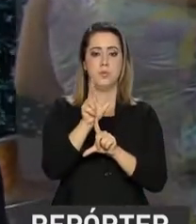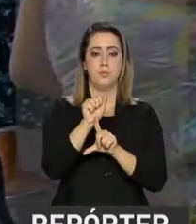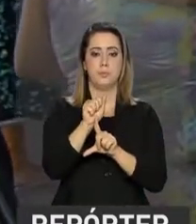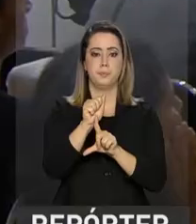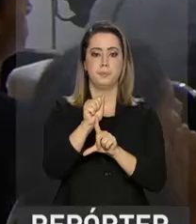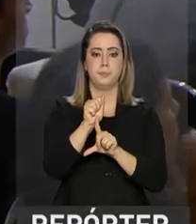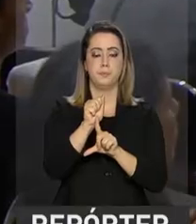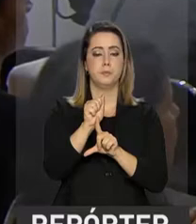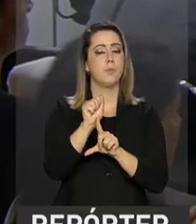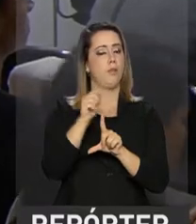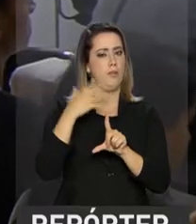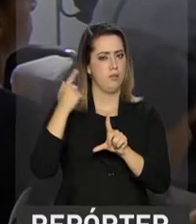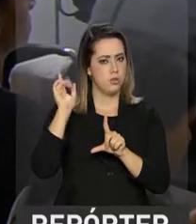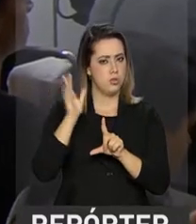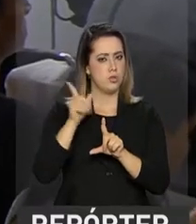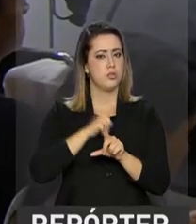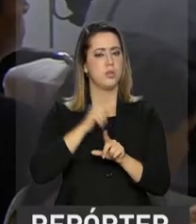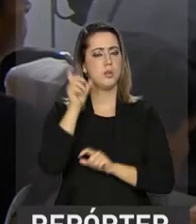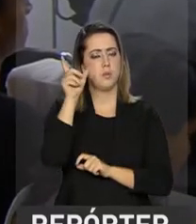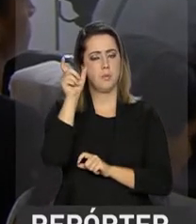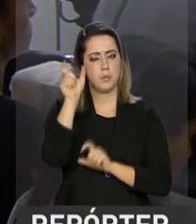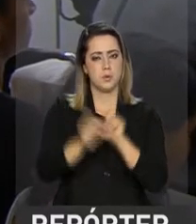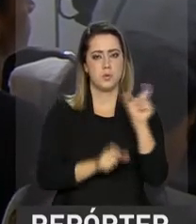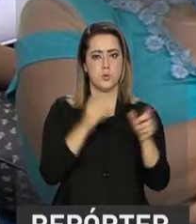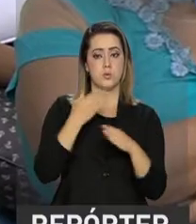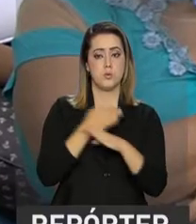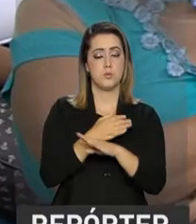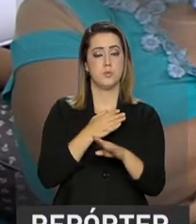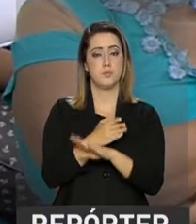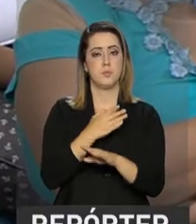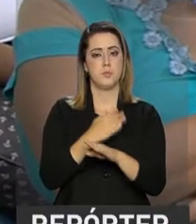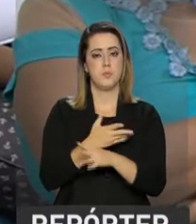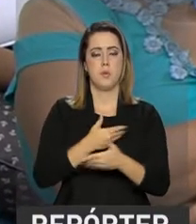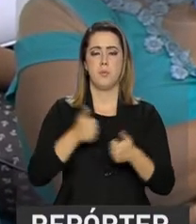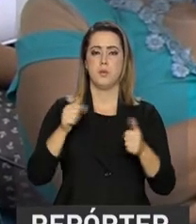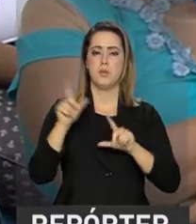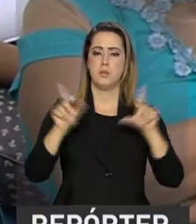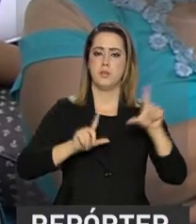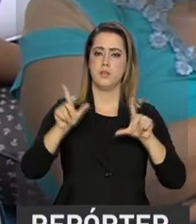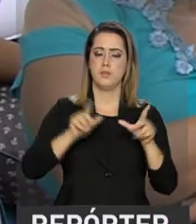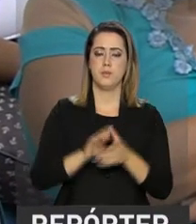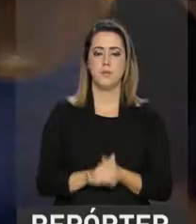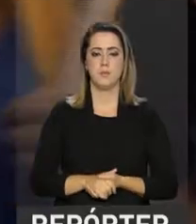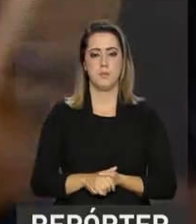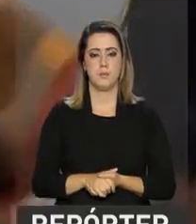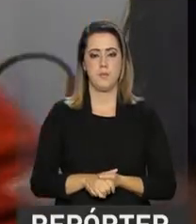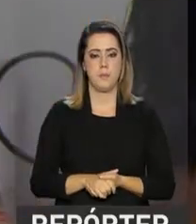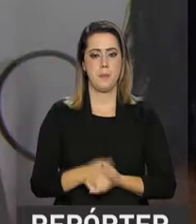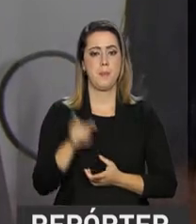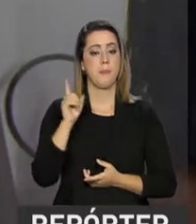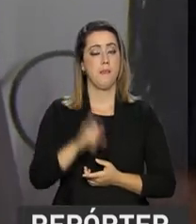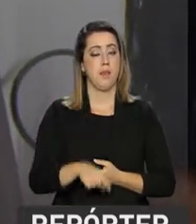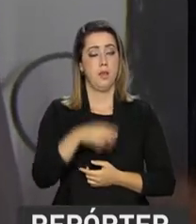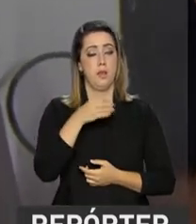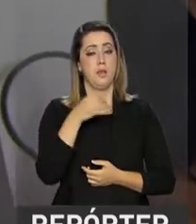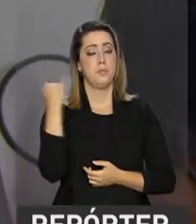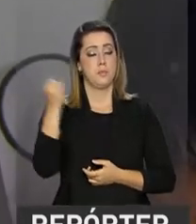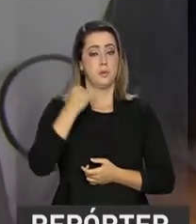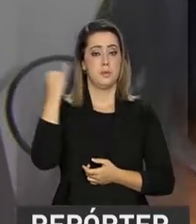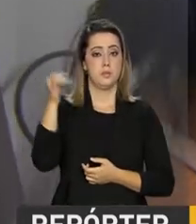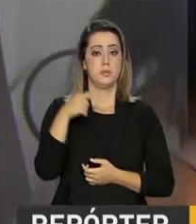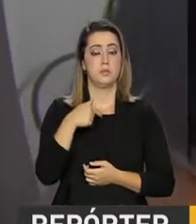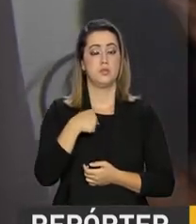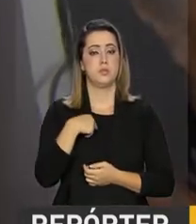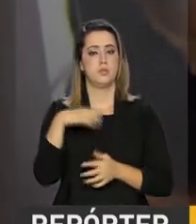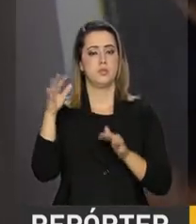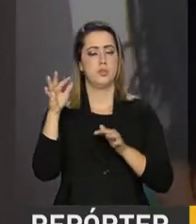no estado, tem muita gente aproveitando para garantir mais qualidade para dentro das telinhas. Eu achei muito importante que a minha televisão é